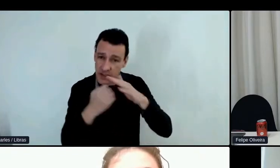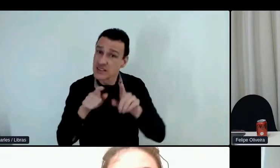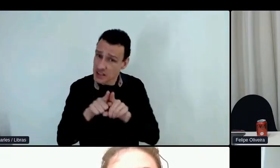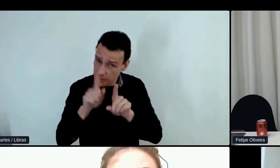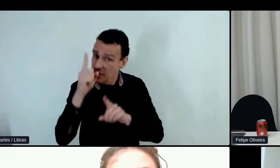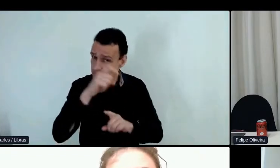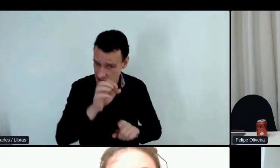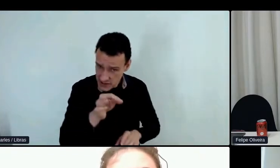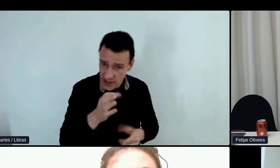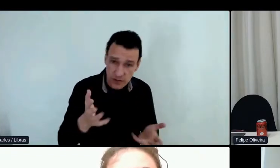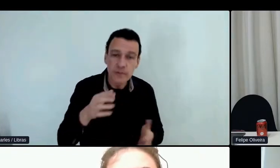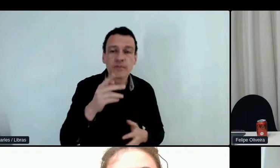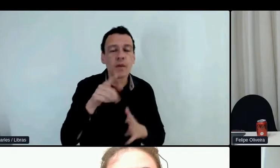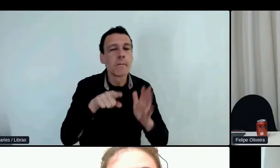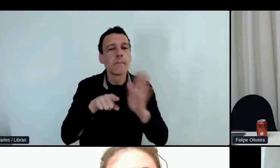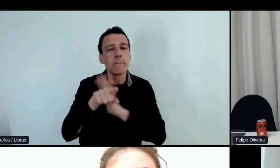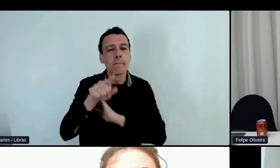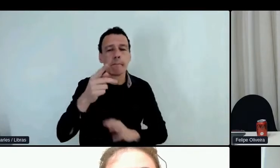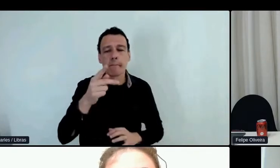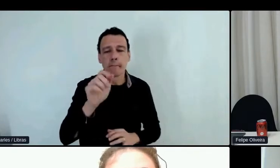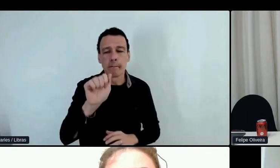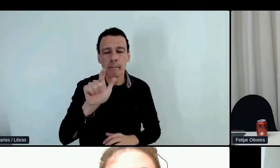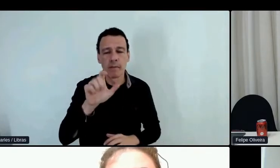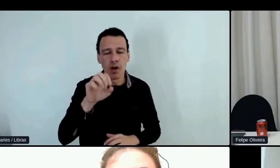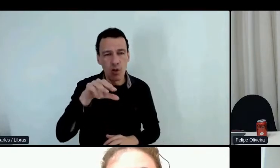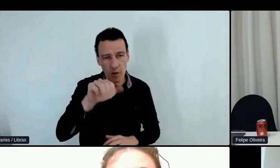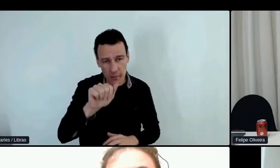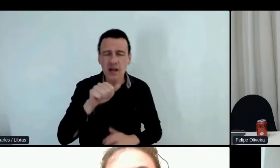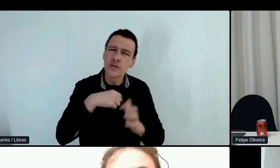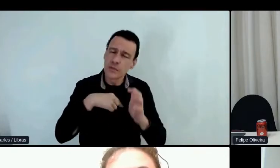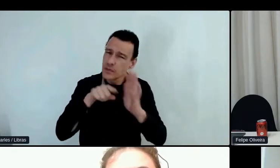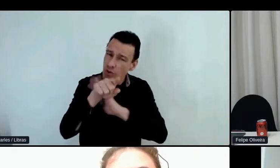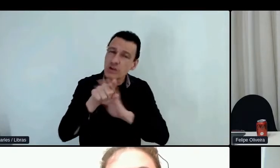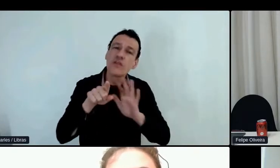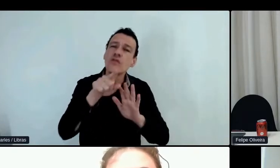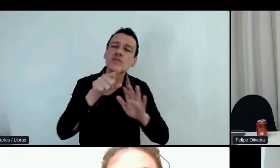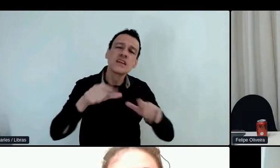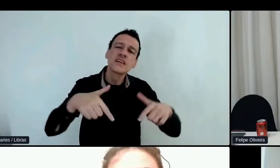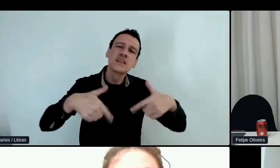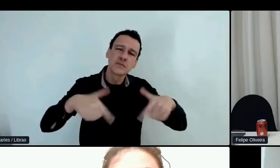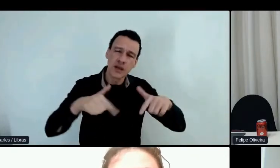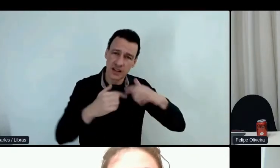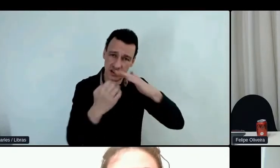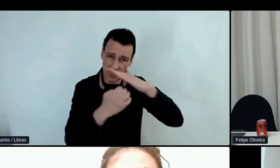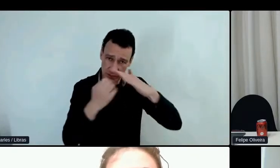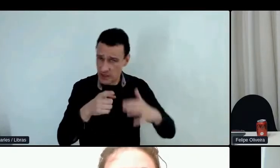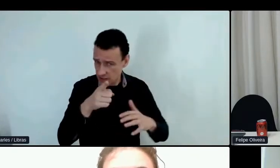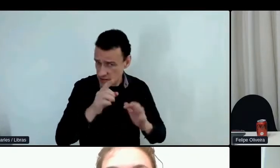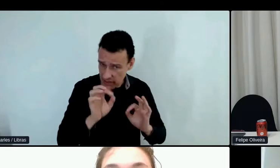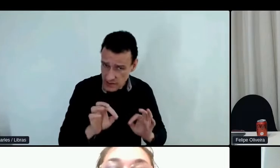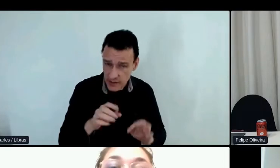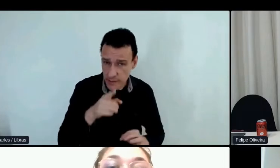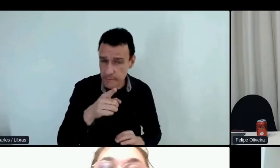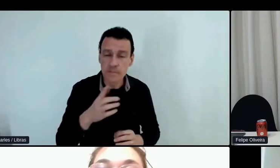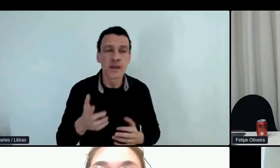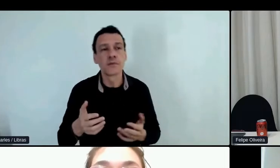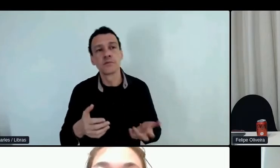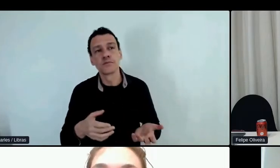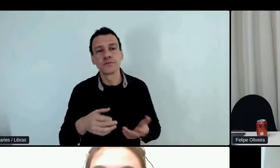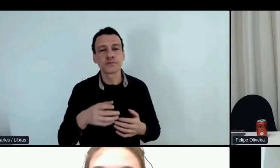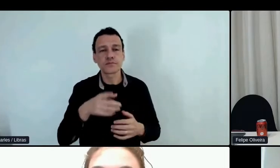não é simplesmente a gente classifica as pessoas de uma forma muito rasa, às vezes, né? E eu acho que dentro de empresas existe